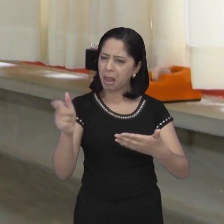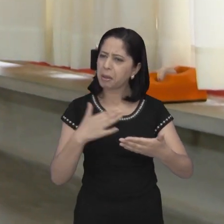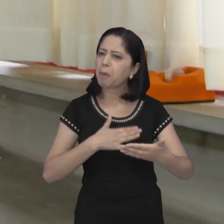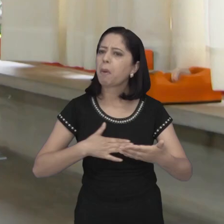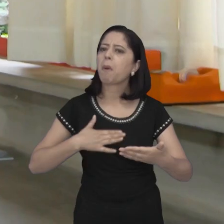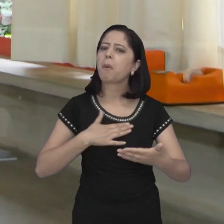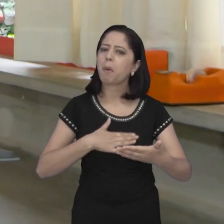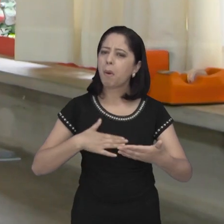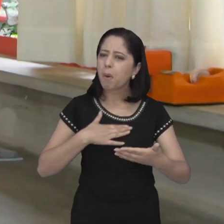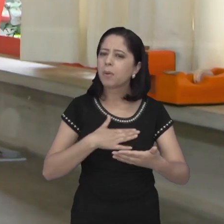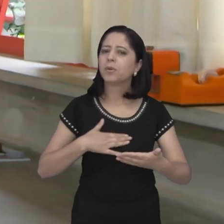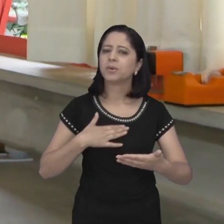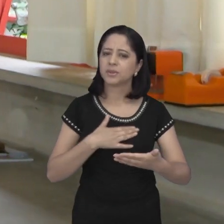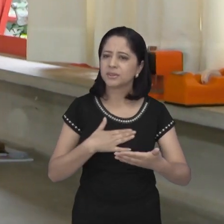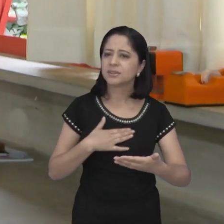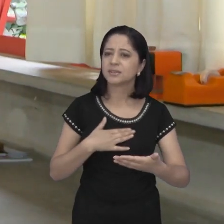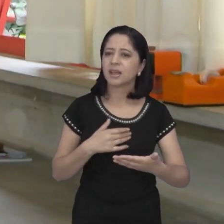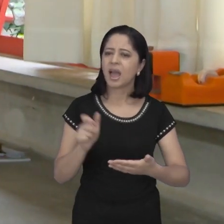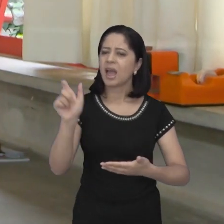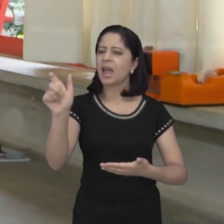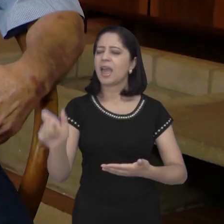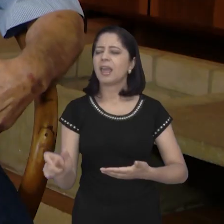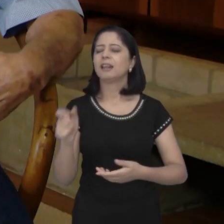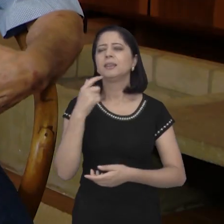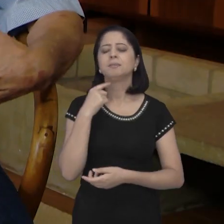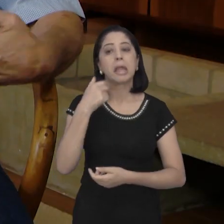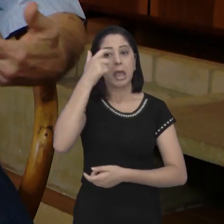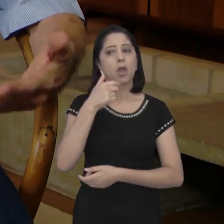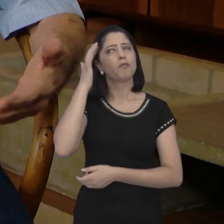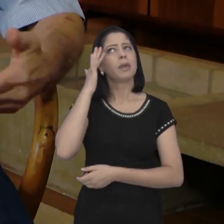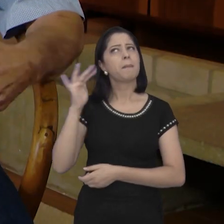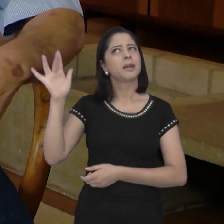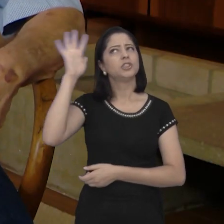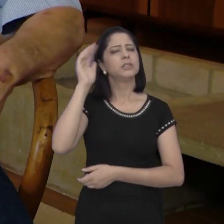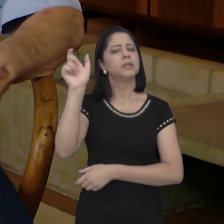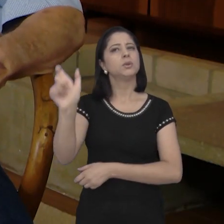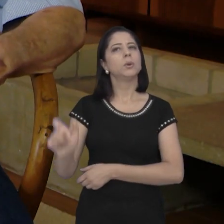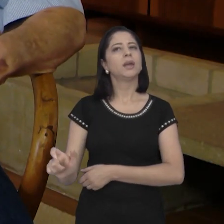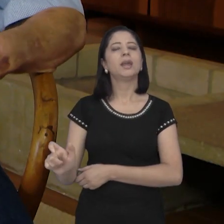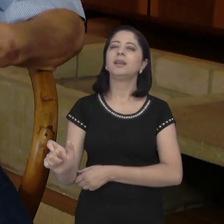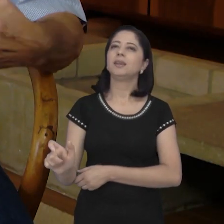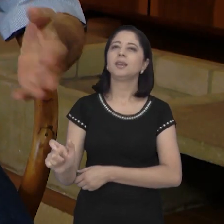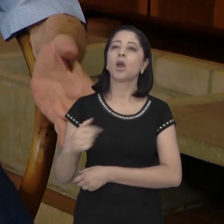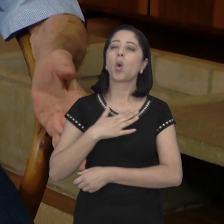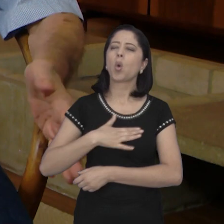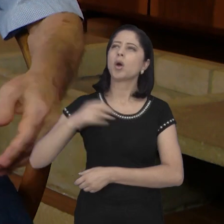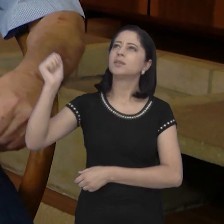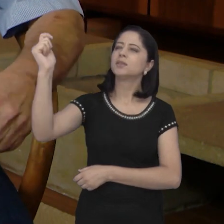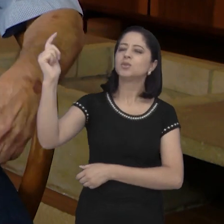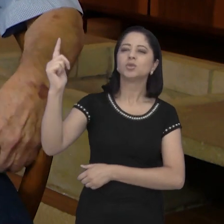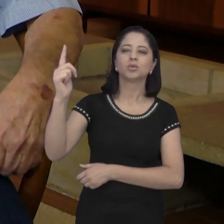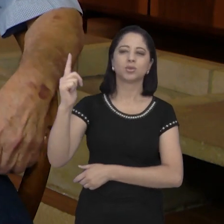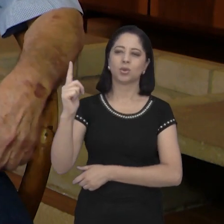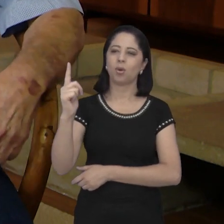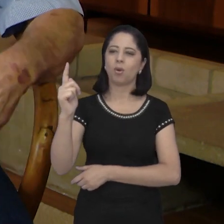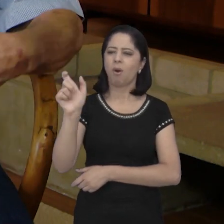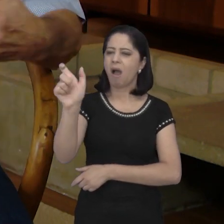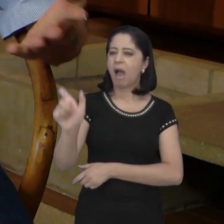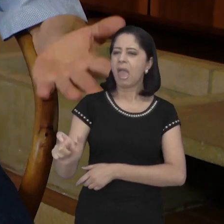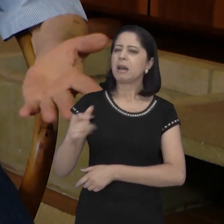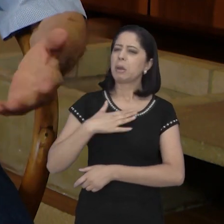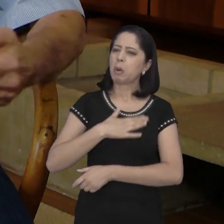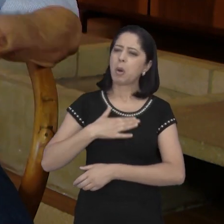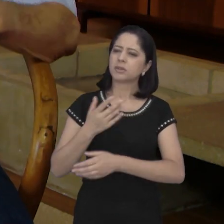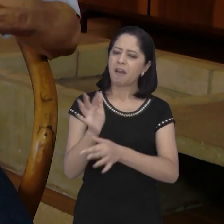né? De como ele encara a vida, a convivência com as pessoas e